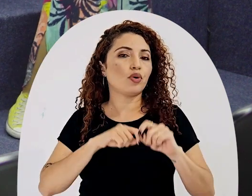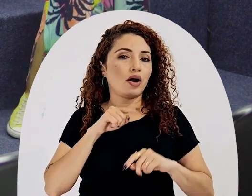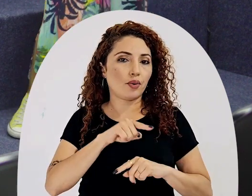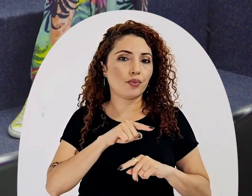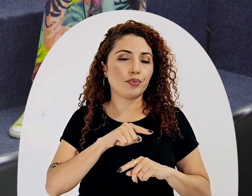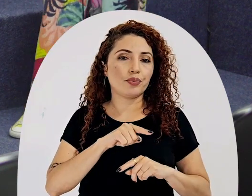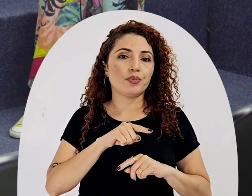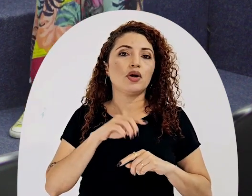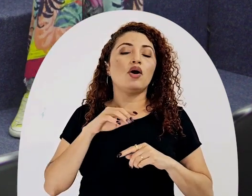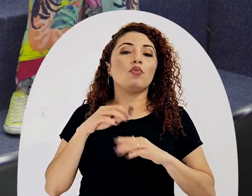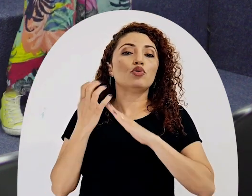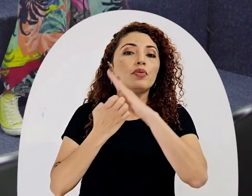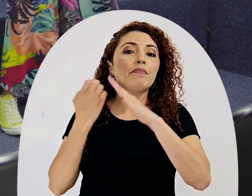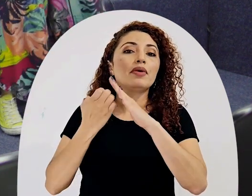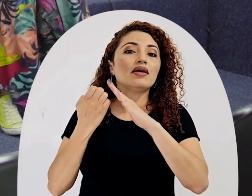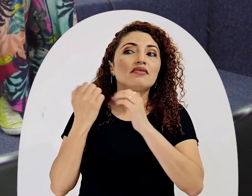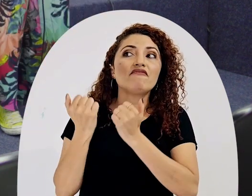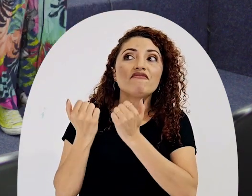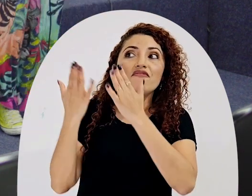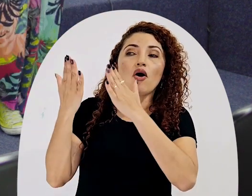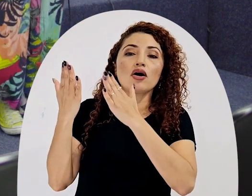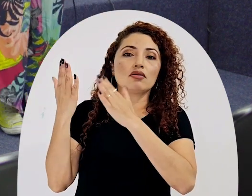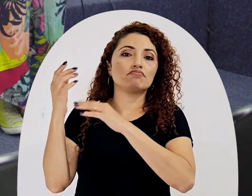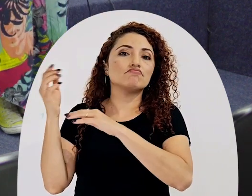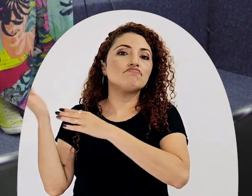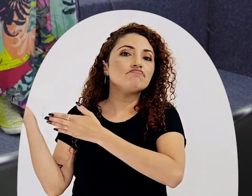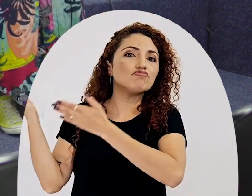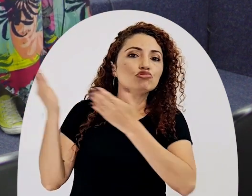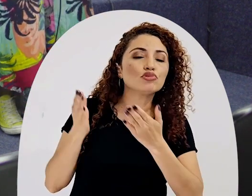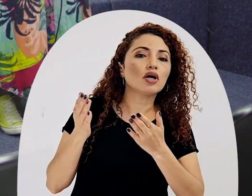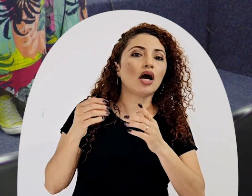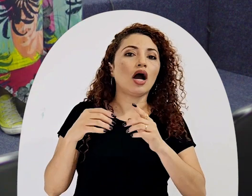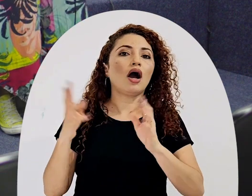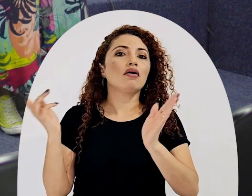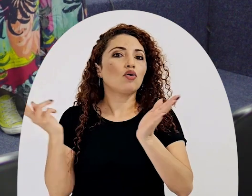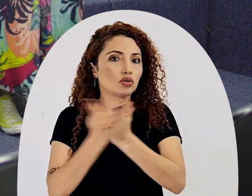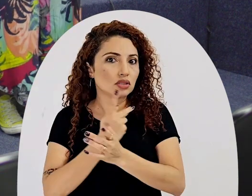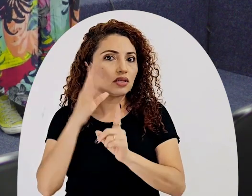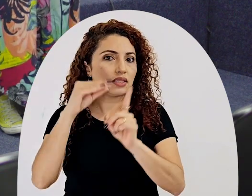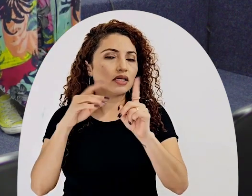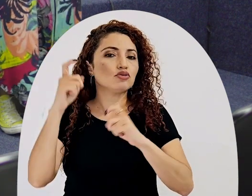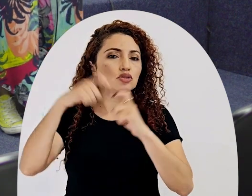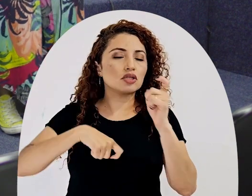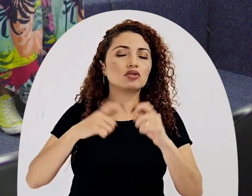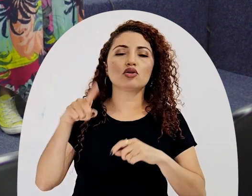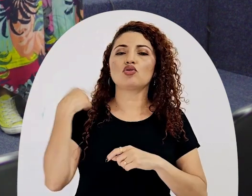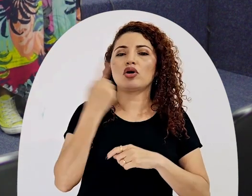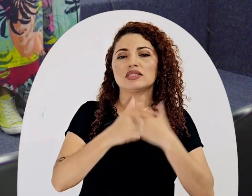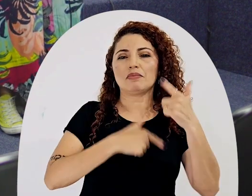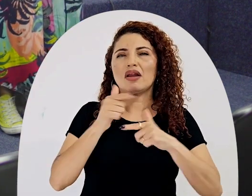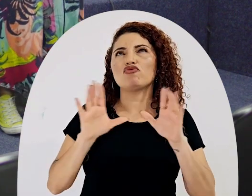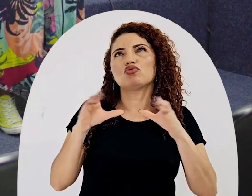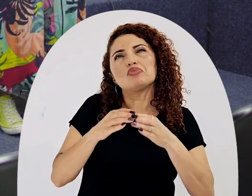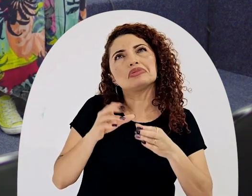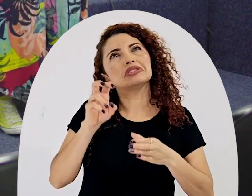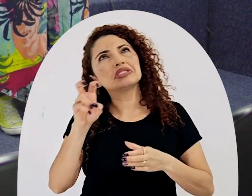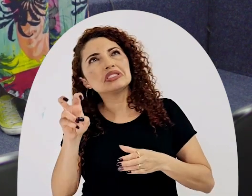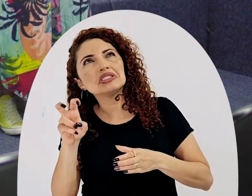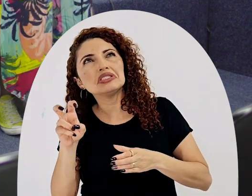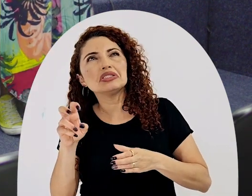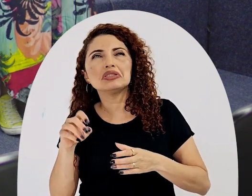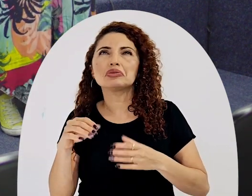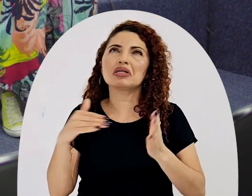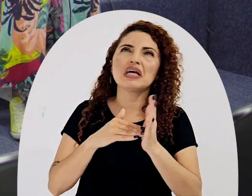mas por um fornecedor. E nós trabalhávamos ali em 5, 6 meninas, eu tinha ali já um cargo